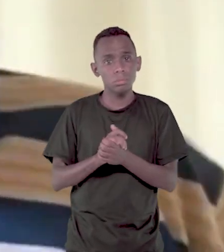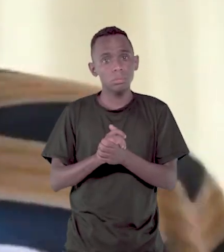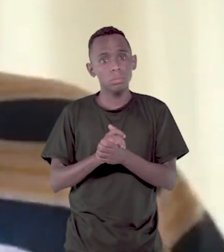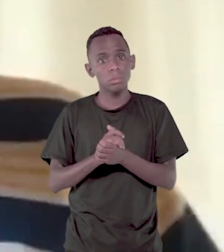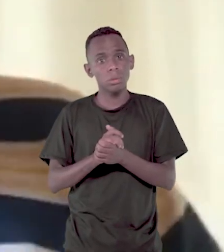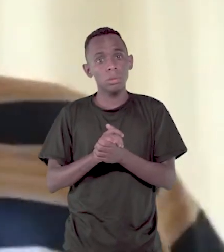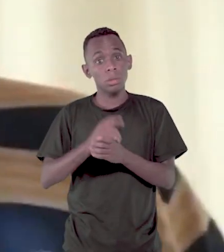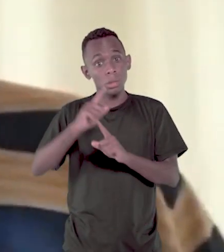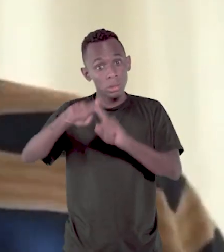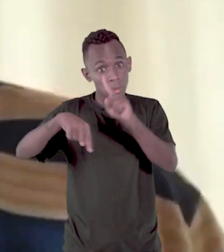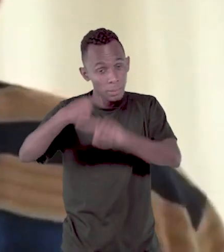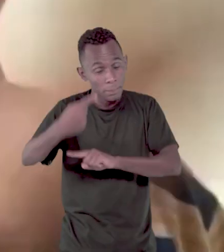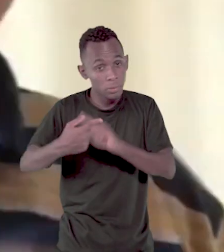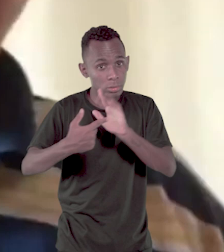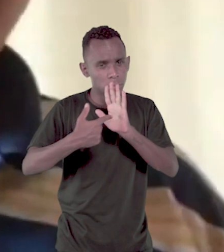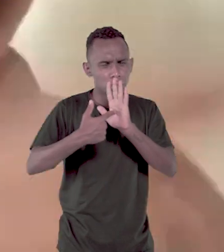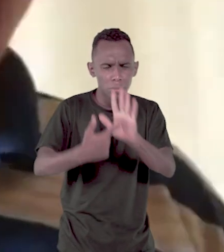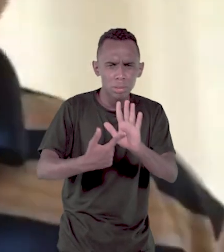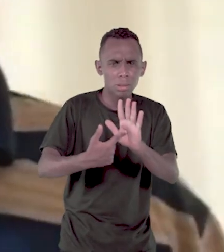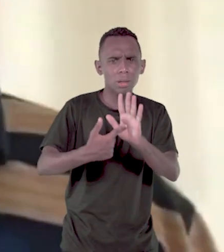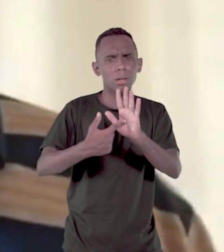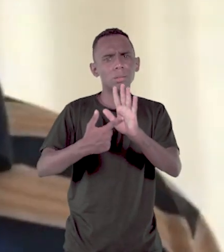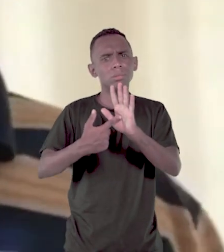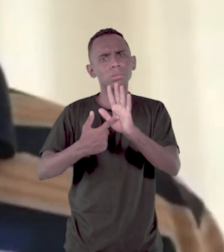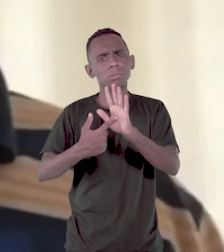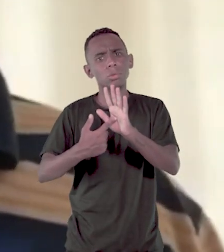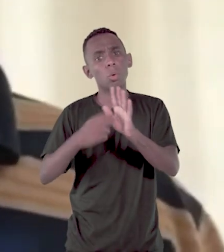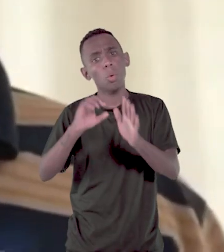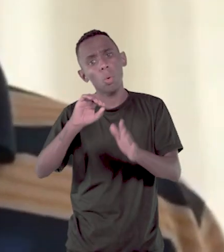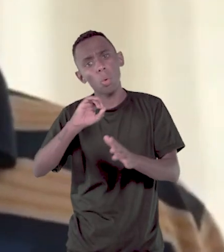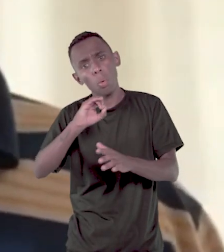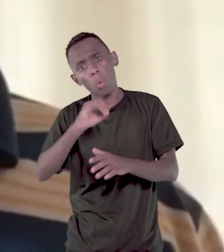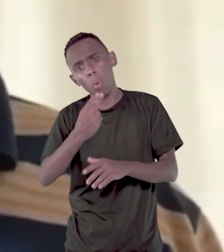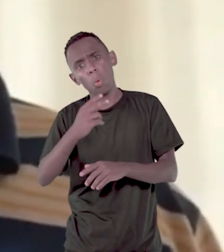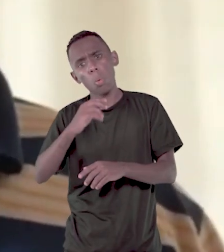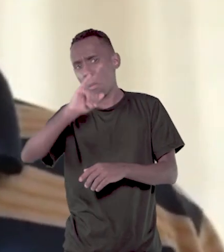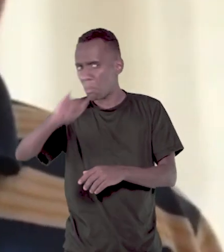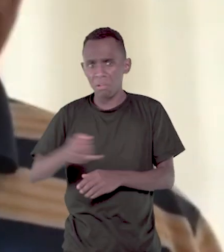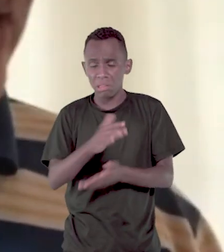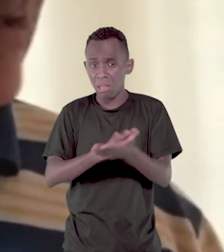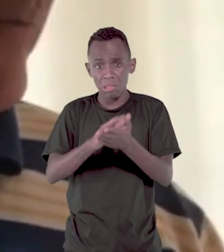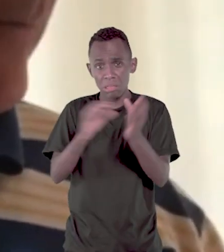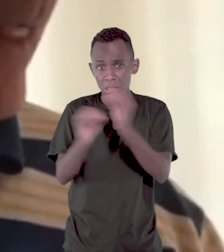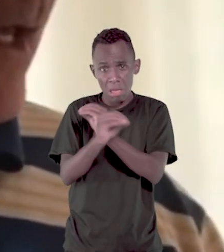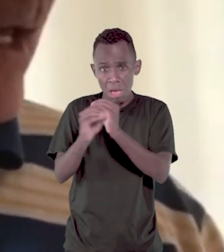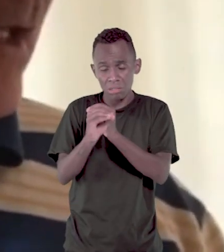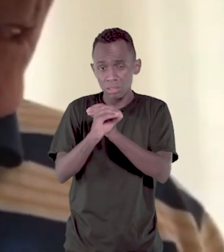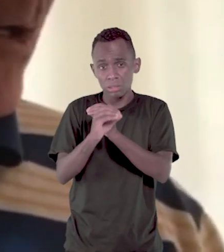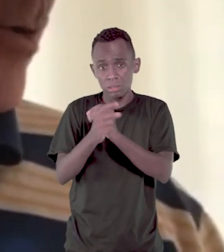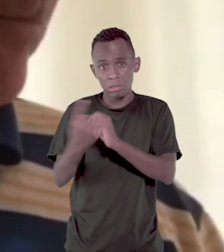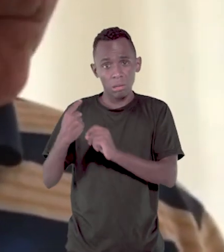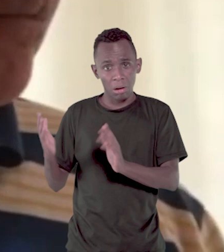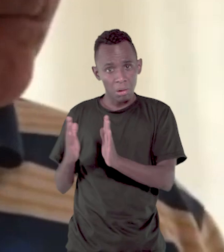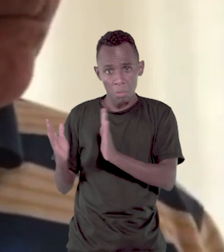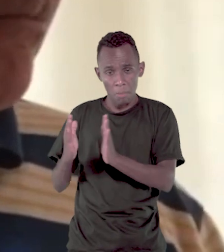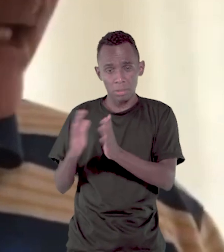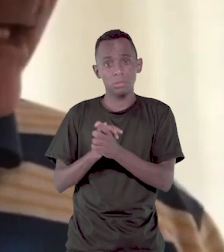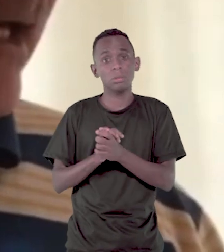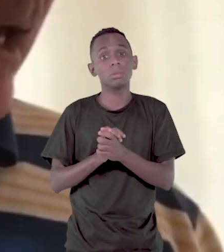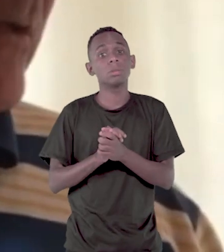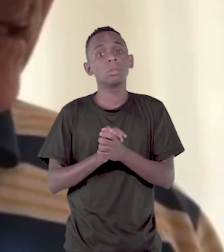tinha publicado depois ou mesmo antes e que não tinha sido aproveitado naquele início, aquele livro a primeira vez. Então,